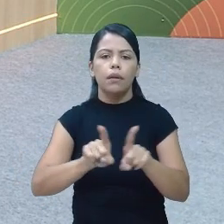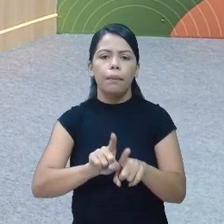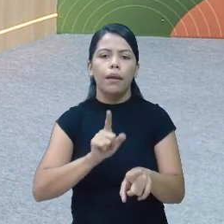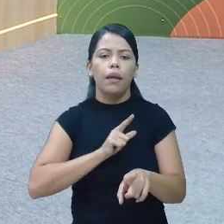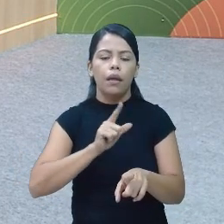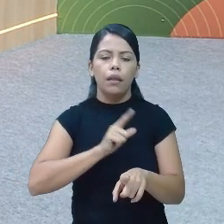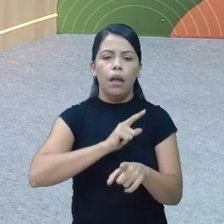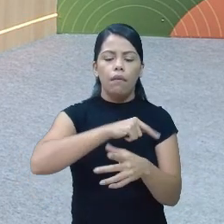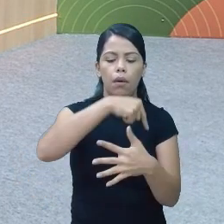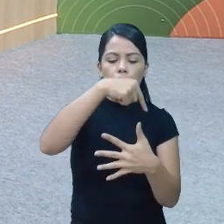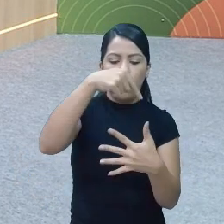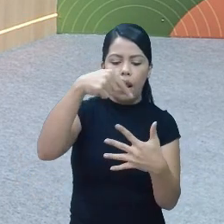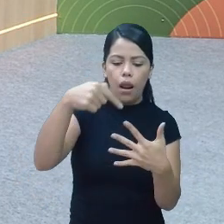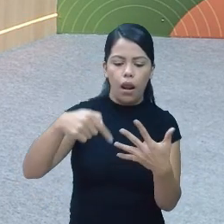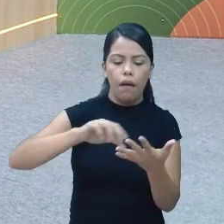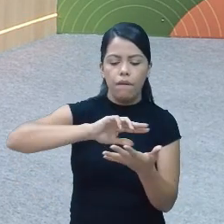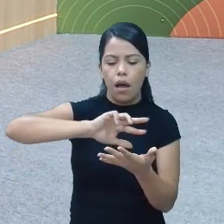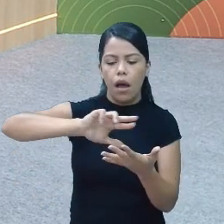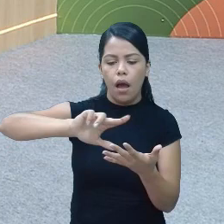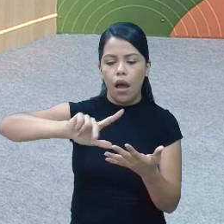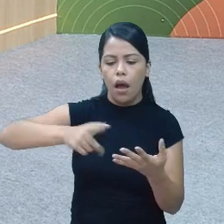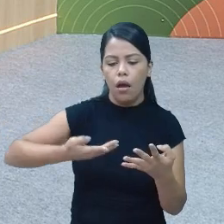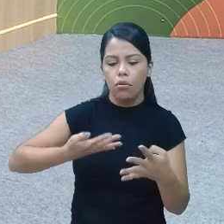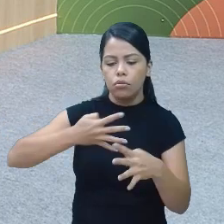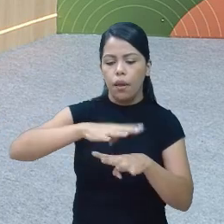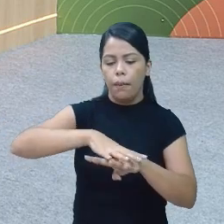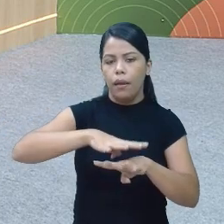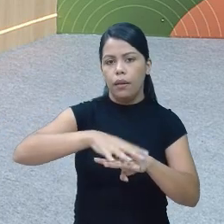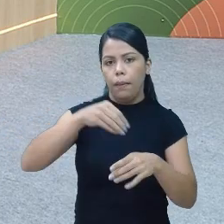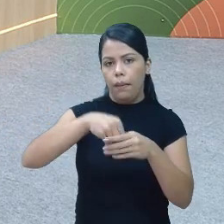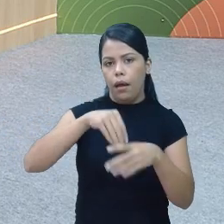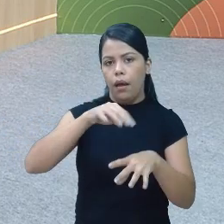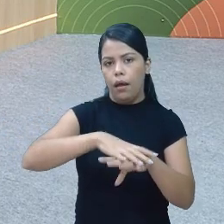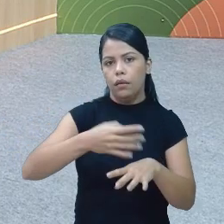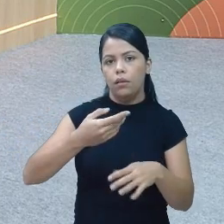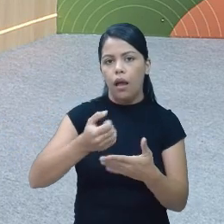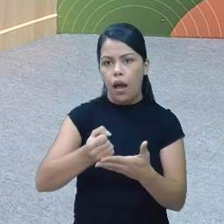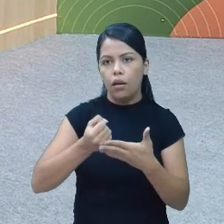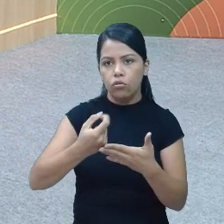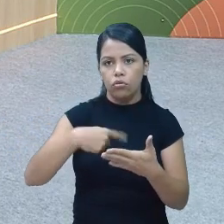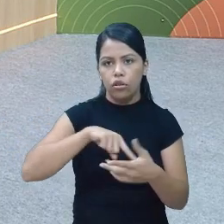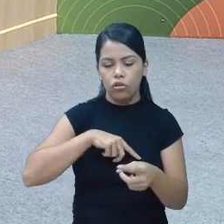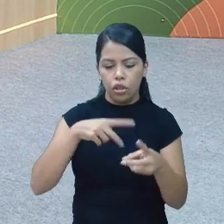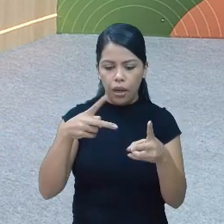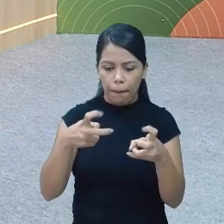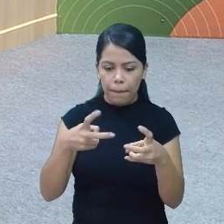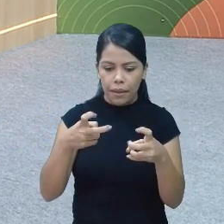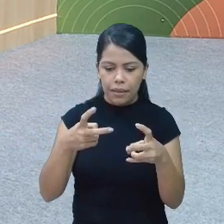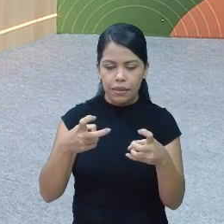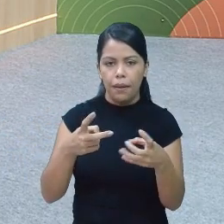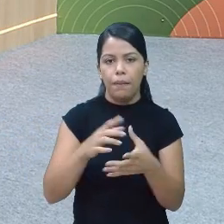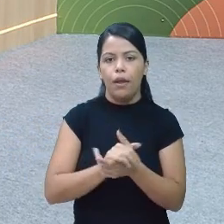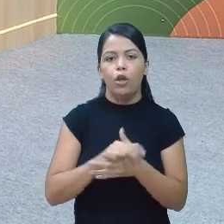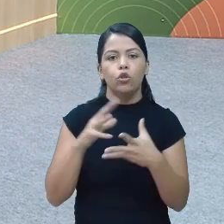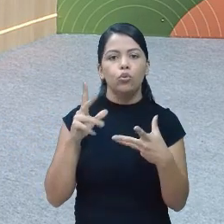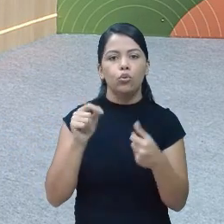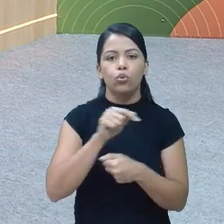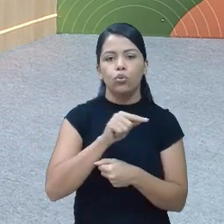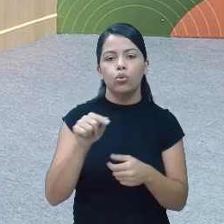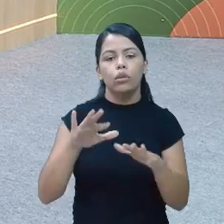e tecnológicas nos ajudam a compreender diversos elementos, tá certo? Então, na próxima aula, a gente